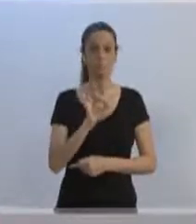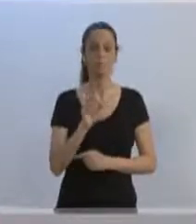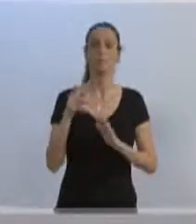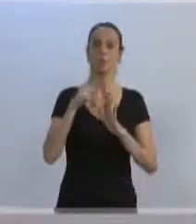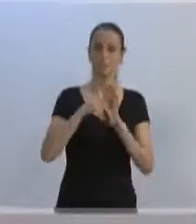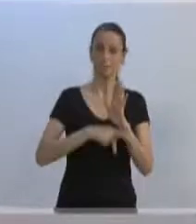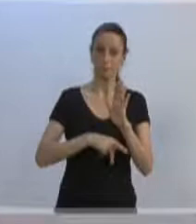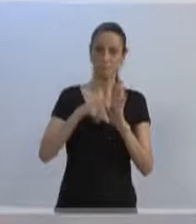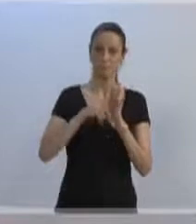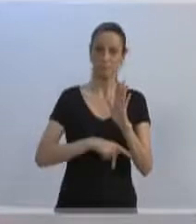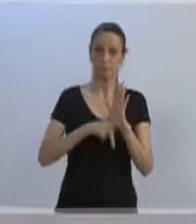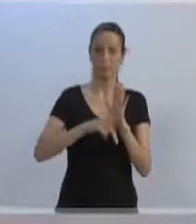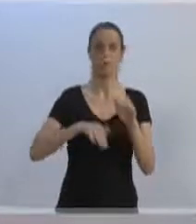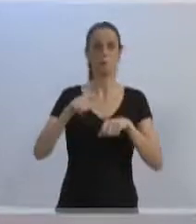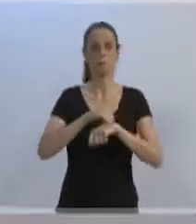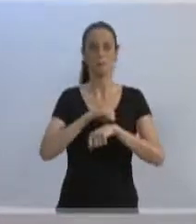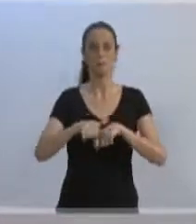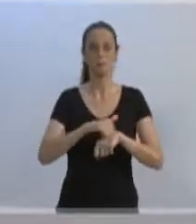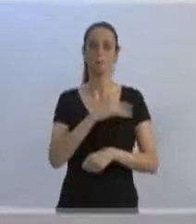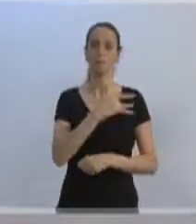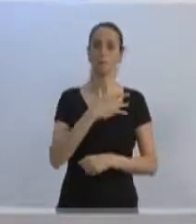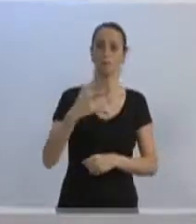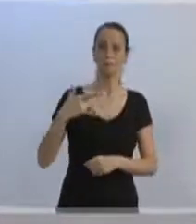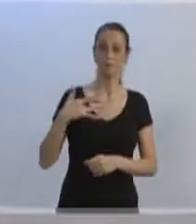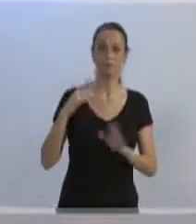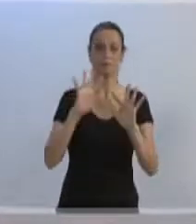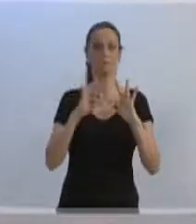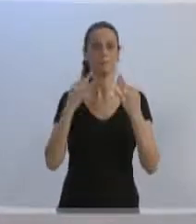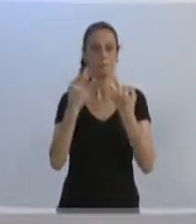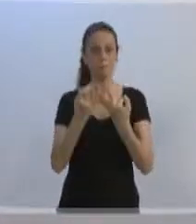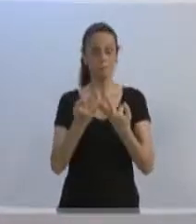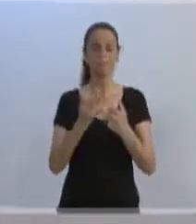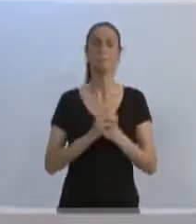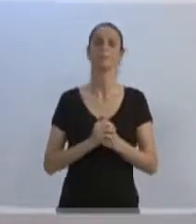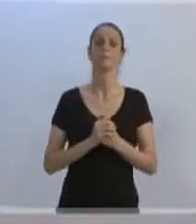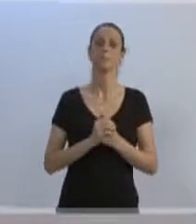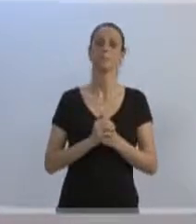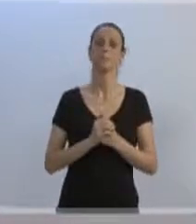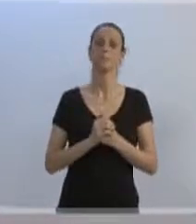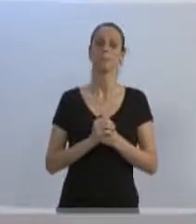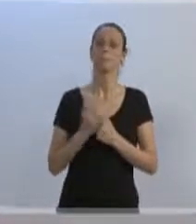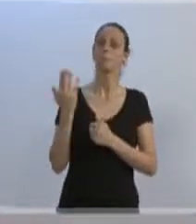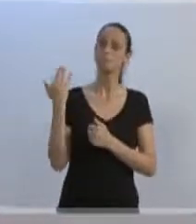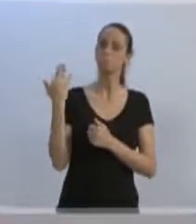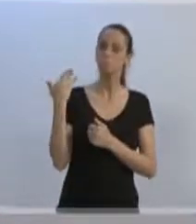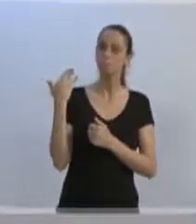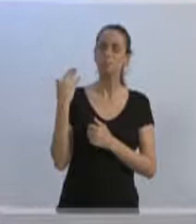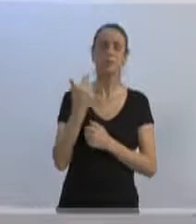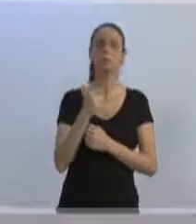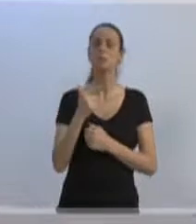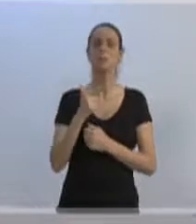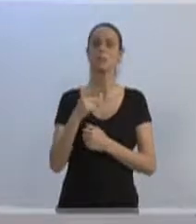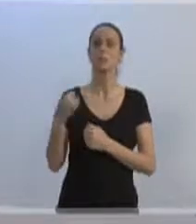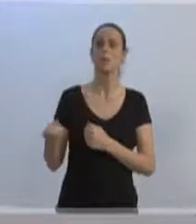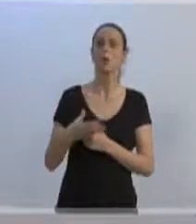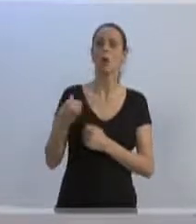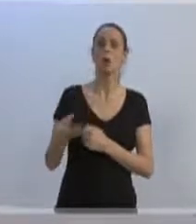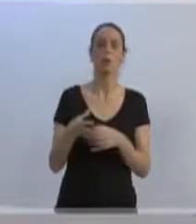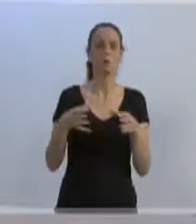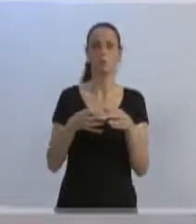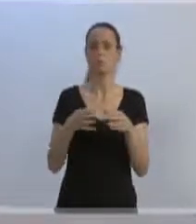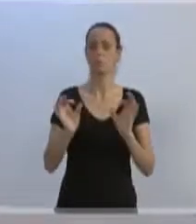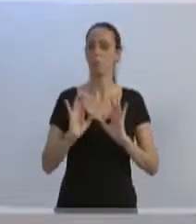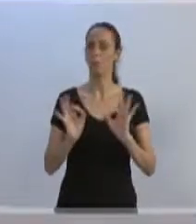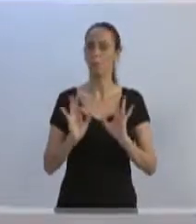programa estratégia de saúde da família é particularmente nos últimos anos não tivemos incremento de novas novas equipes